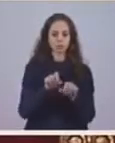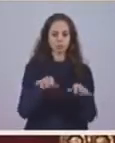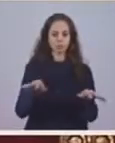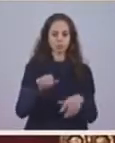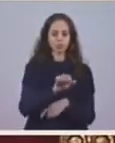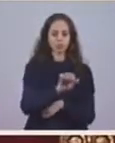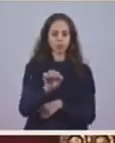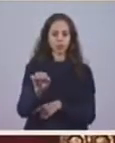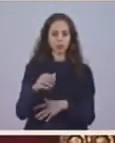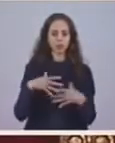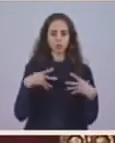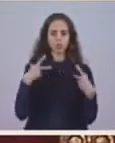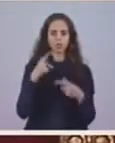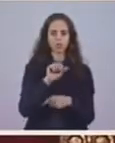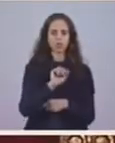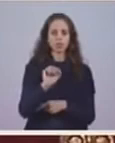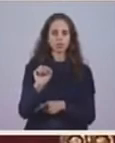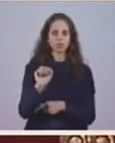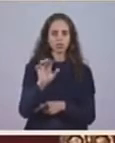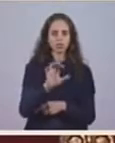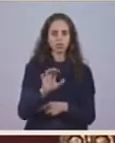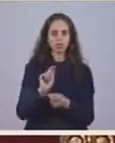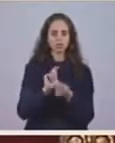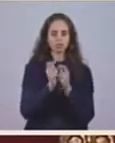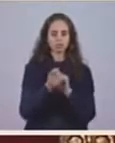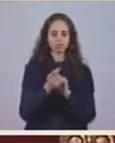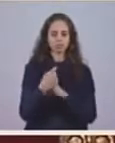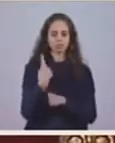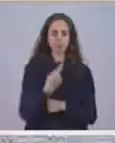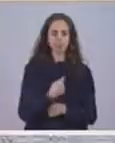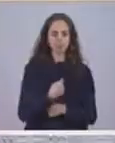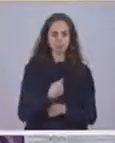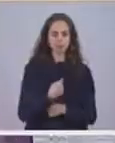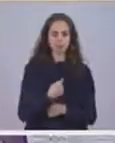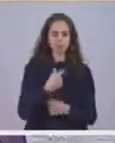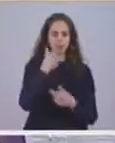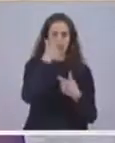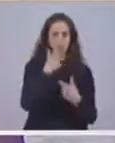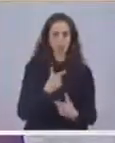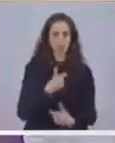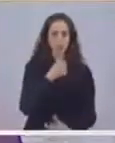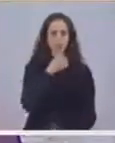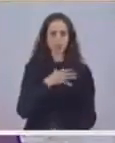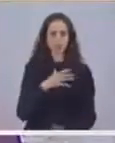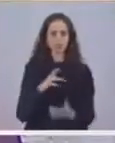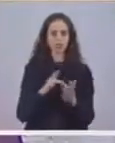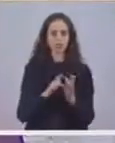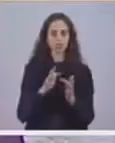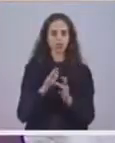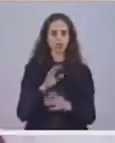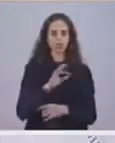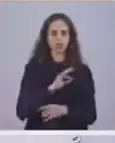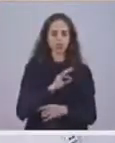derramando sobre eles o vosso Espírito, de modo que se convertam para nós no corpo e sangue de